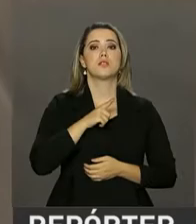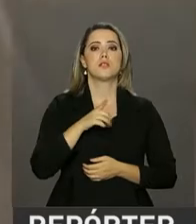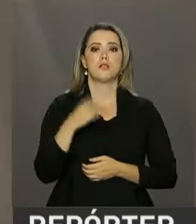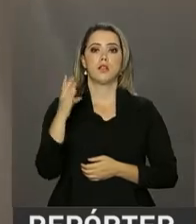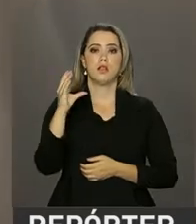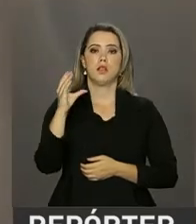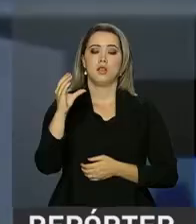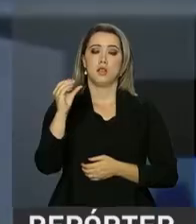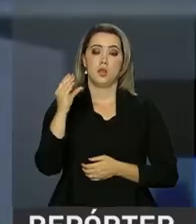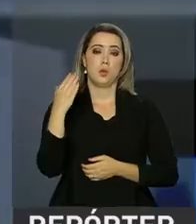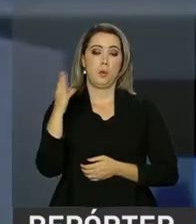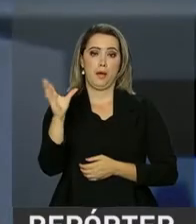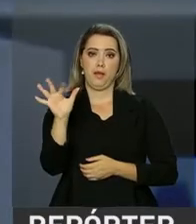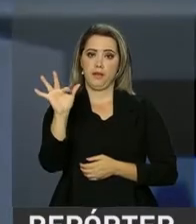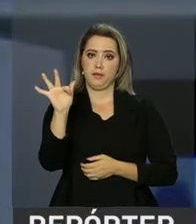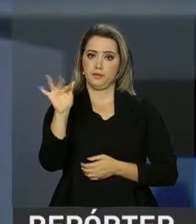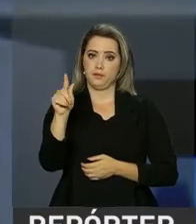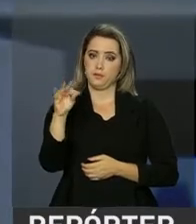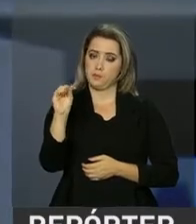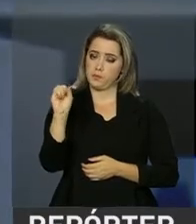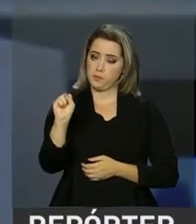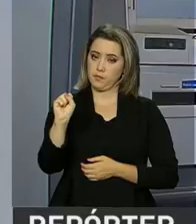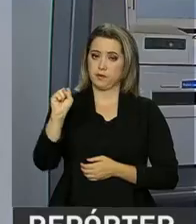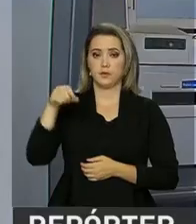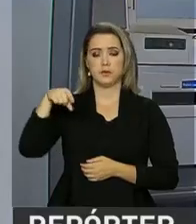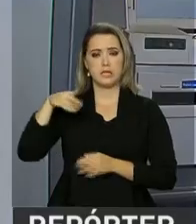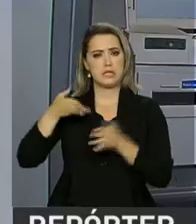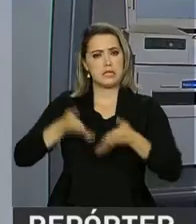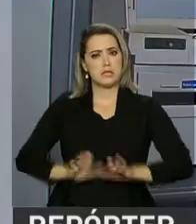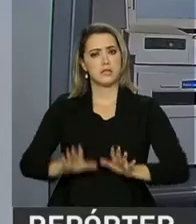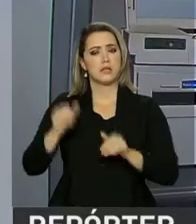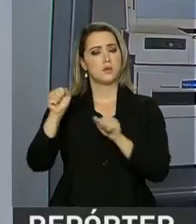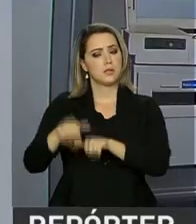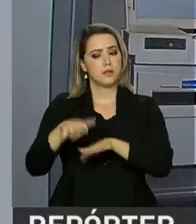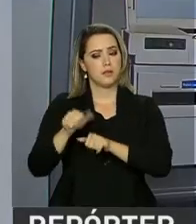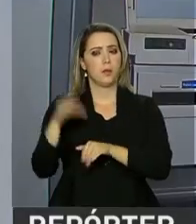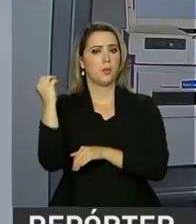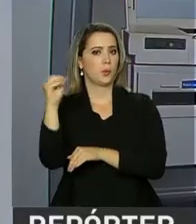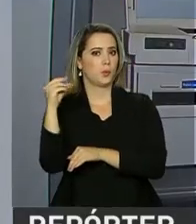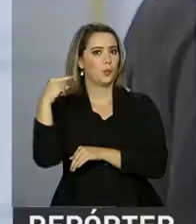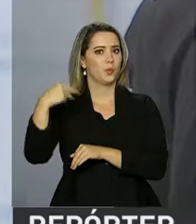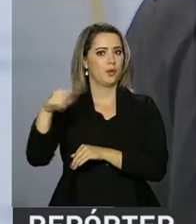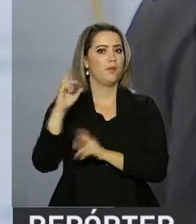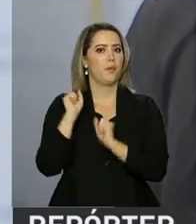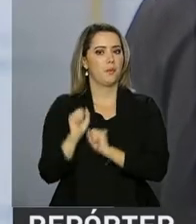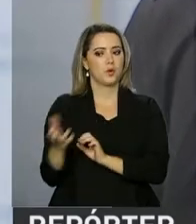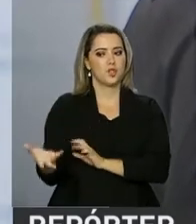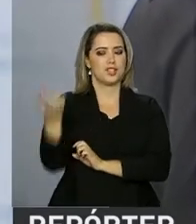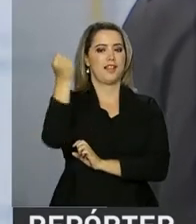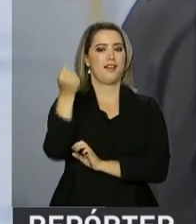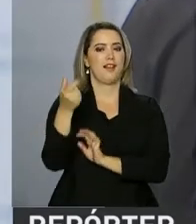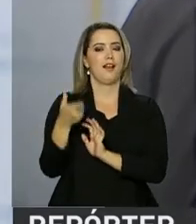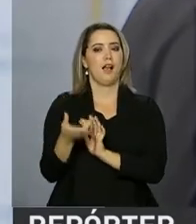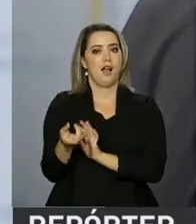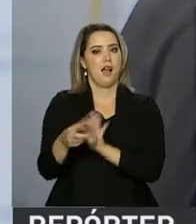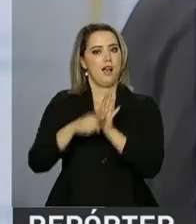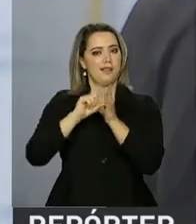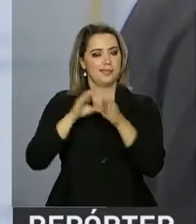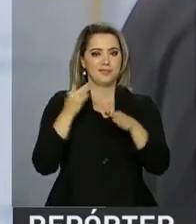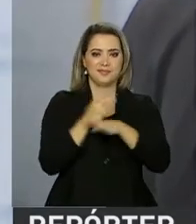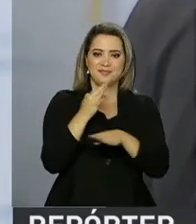do fgts nasceram nos meses de setembro outubro e novembro vão poder sacar o dinheiro antes do feriado prolongado